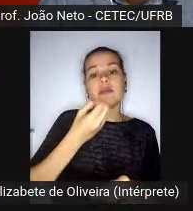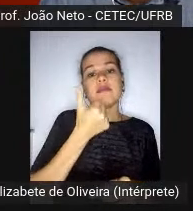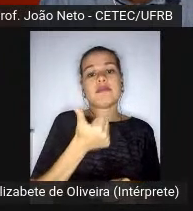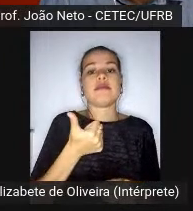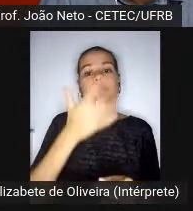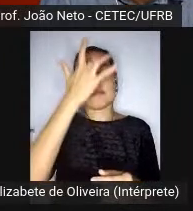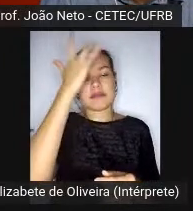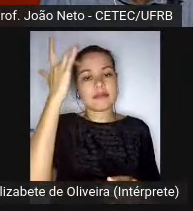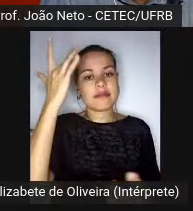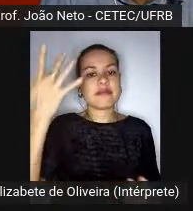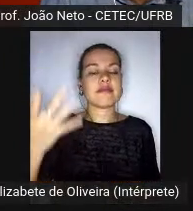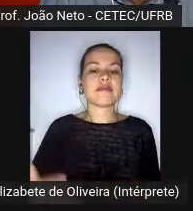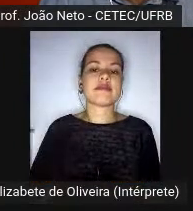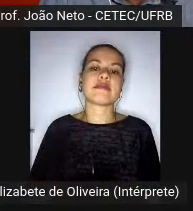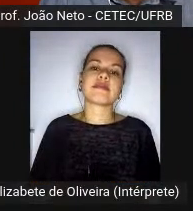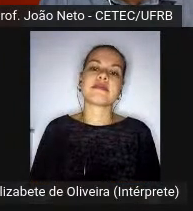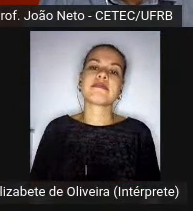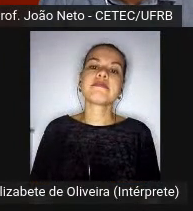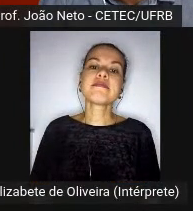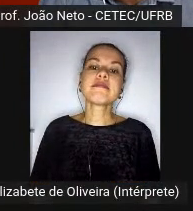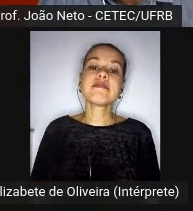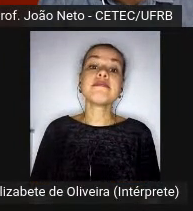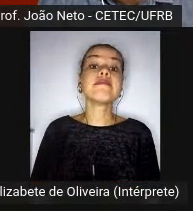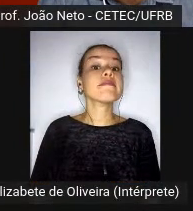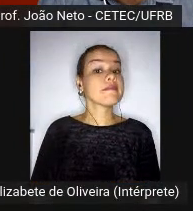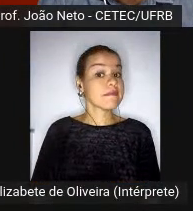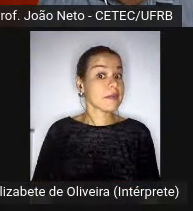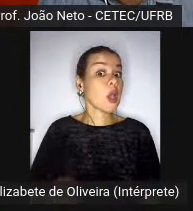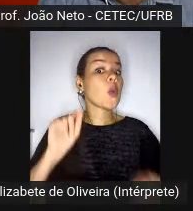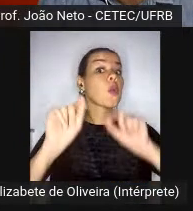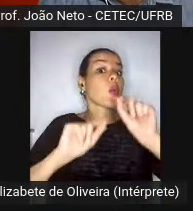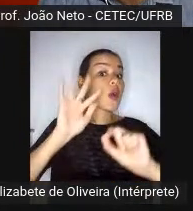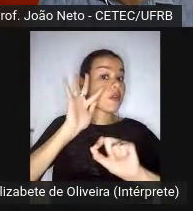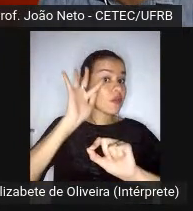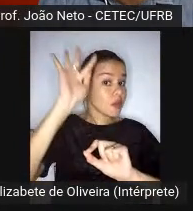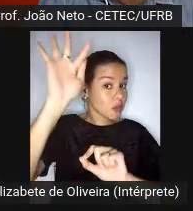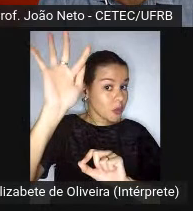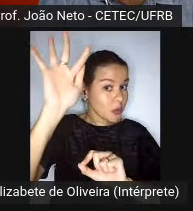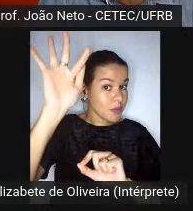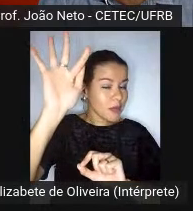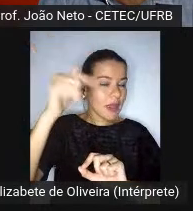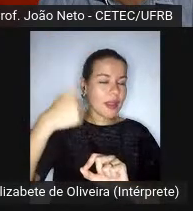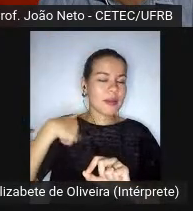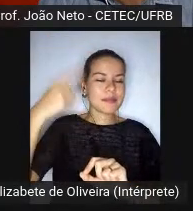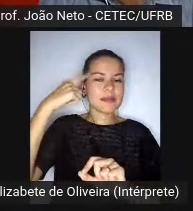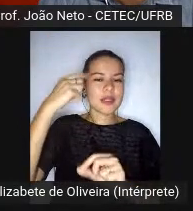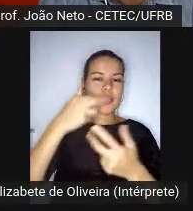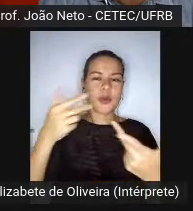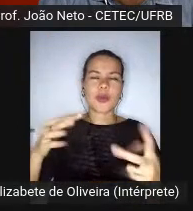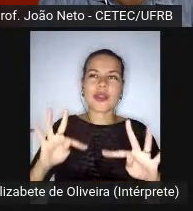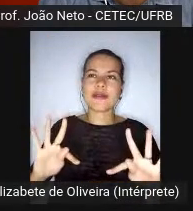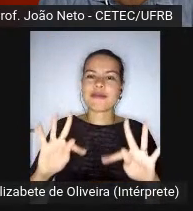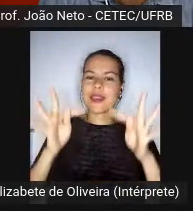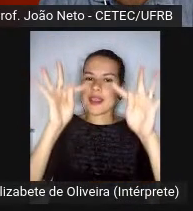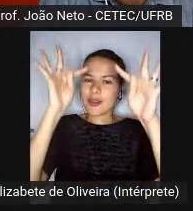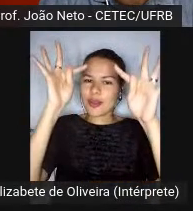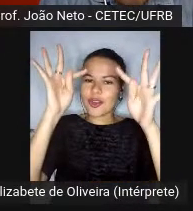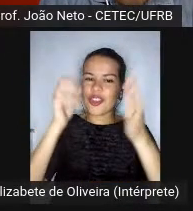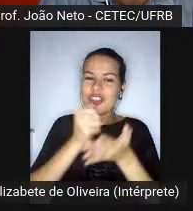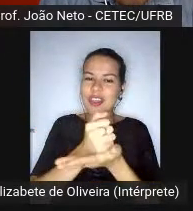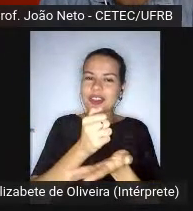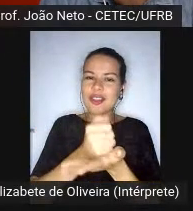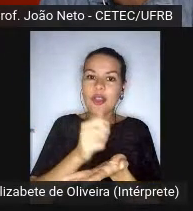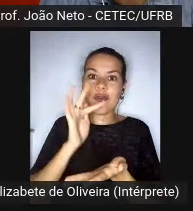Ah pois bem o que vem por aí né Se eu pudesse apontar algumas das tecnologias que estão surgindo que